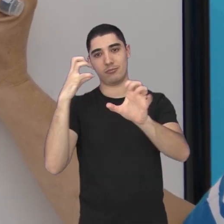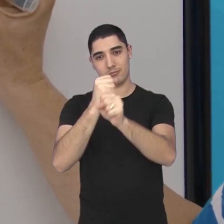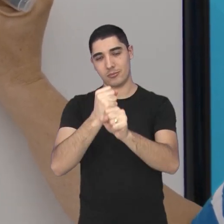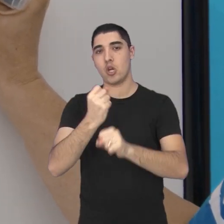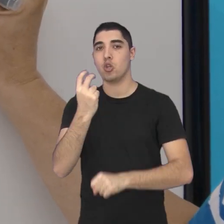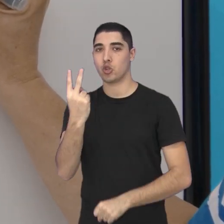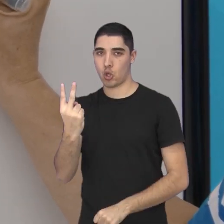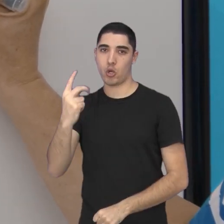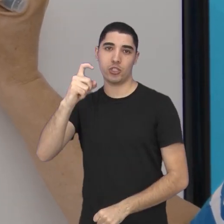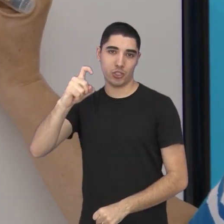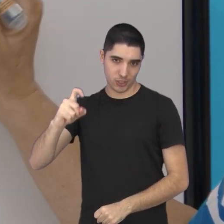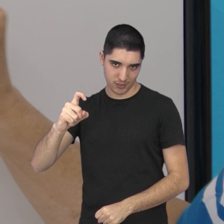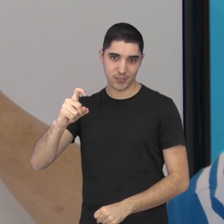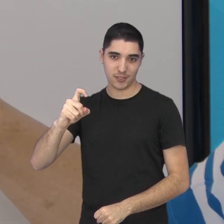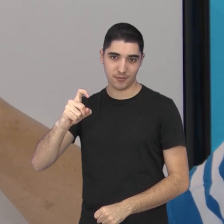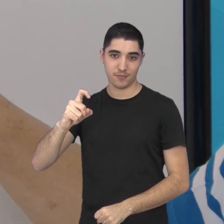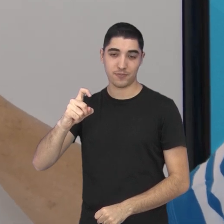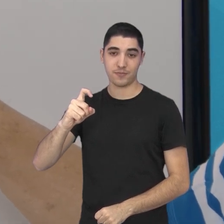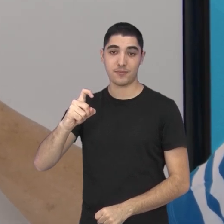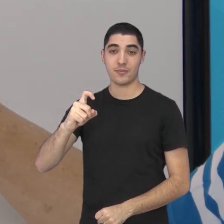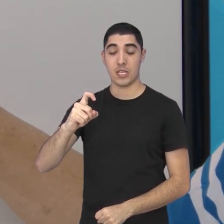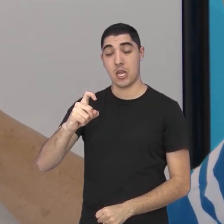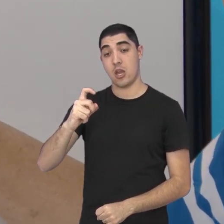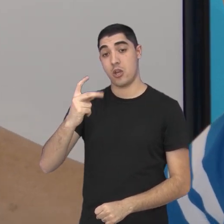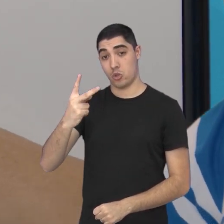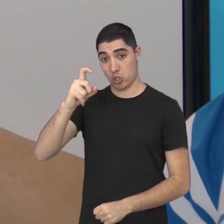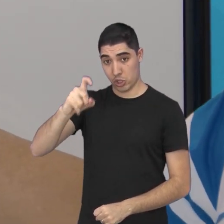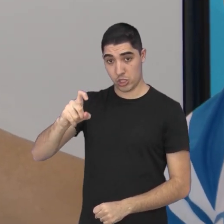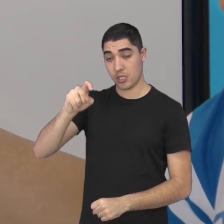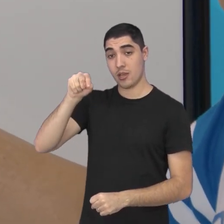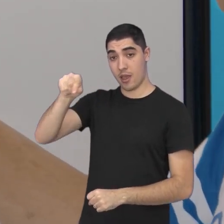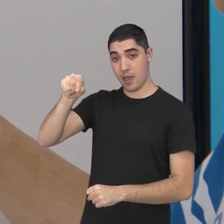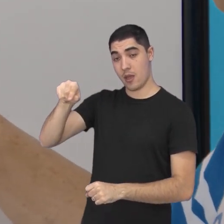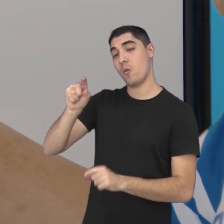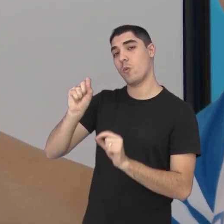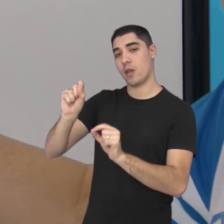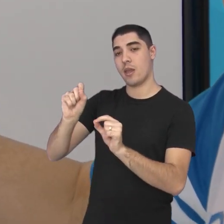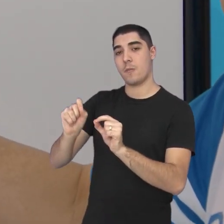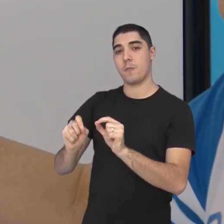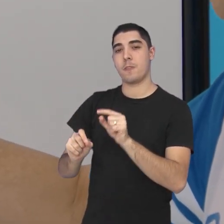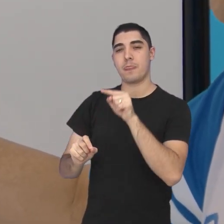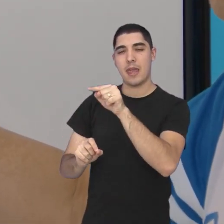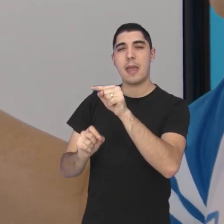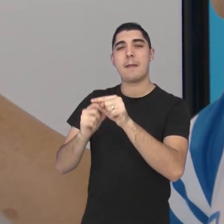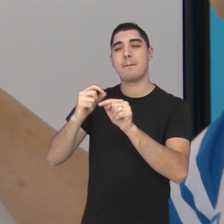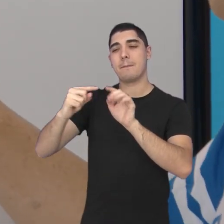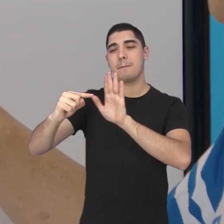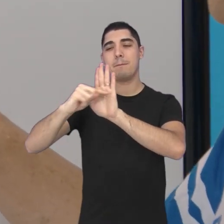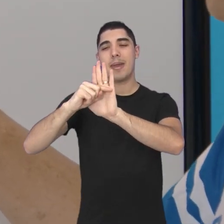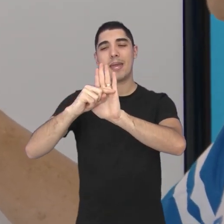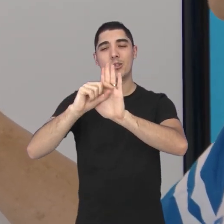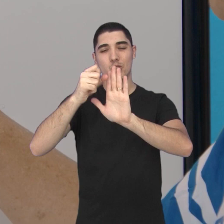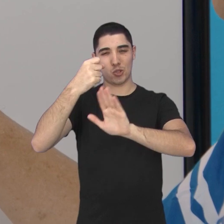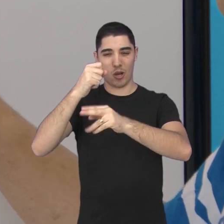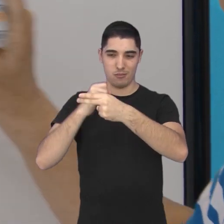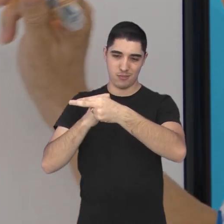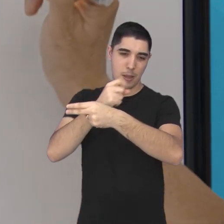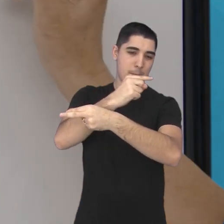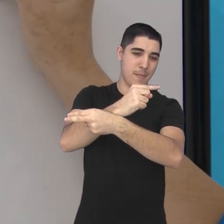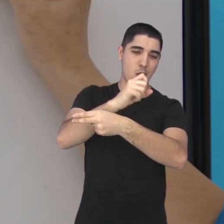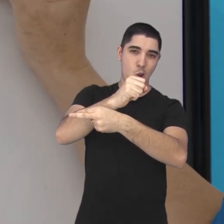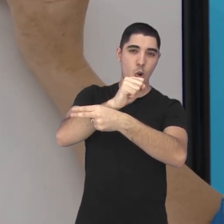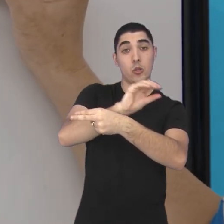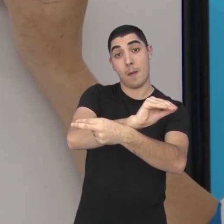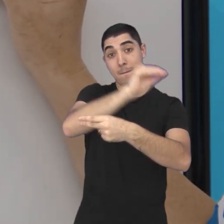Certo? Igual a 6 mais o 8, que é esse menos 8 que veio para cá, com o